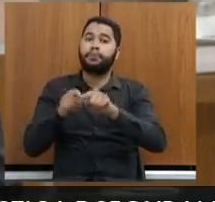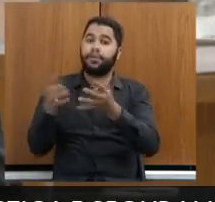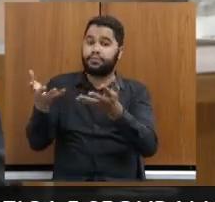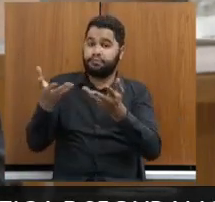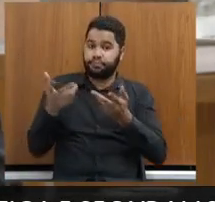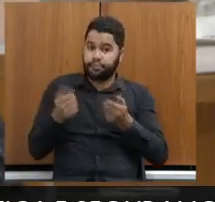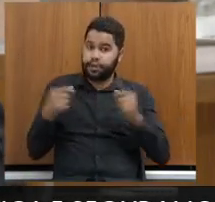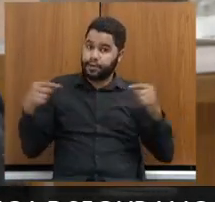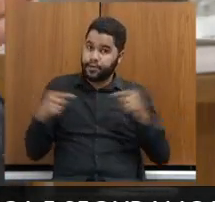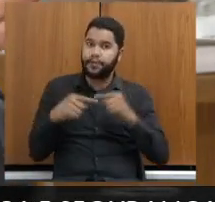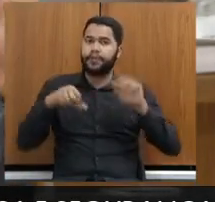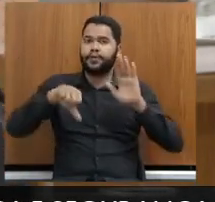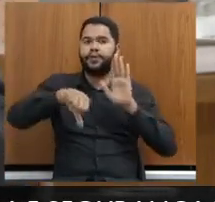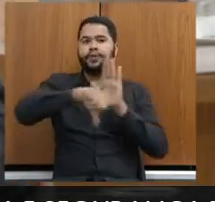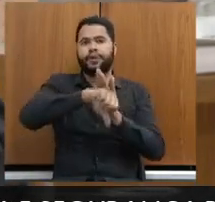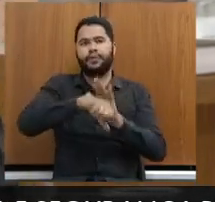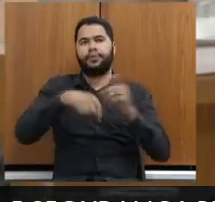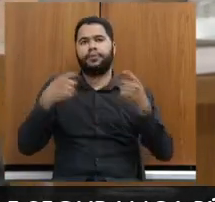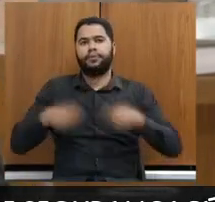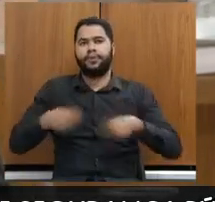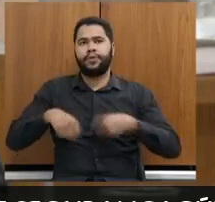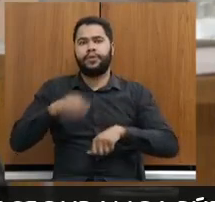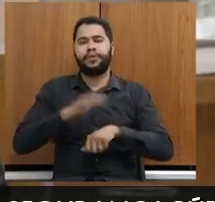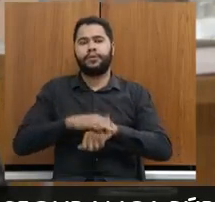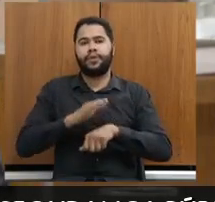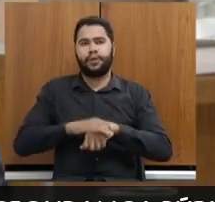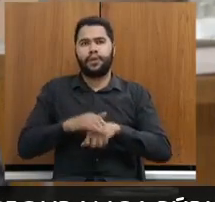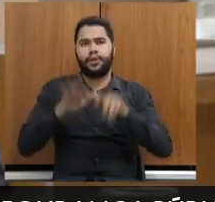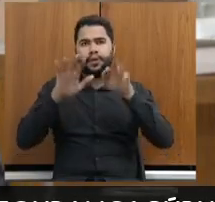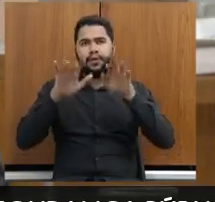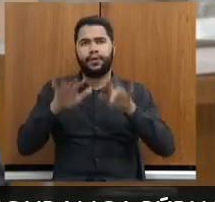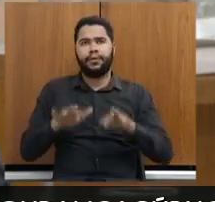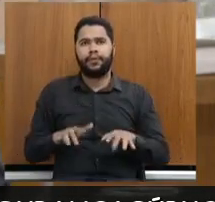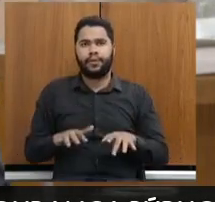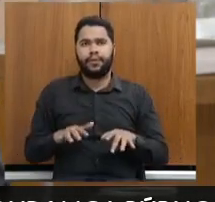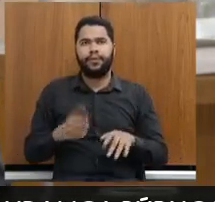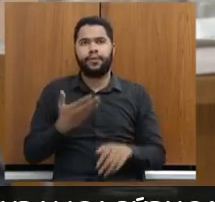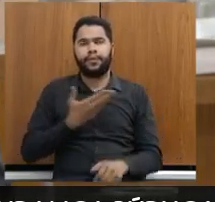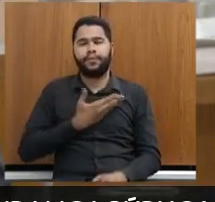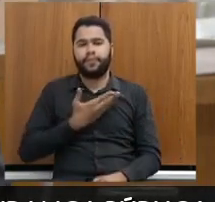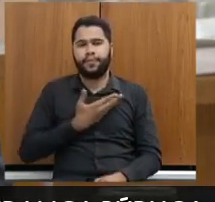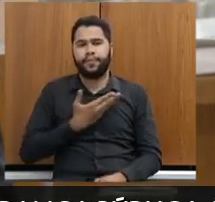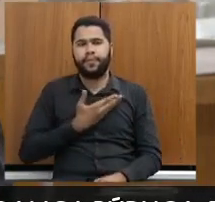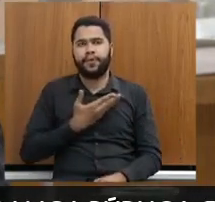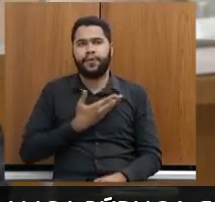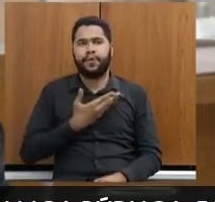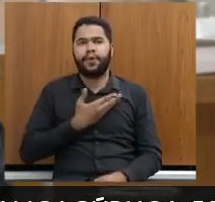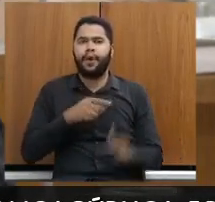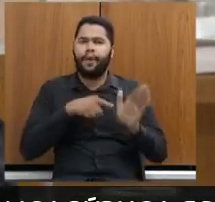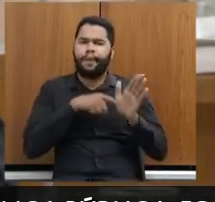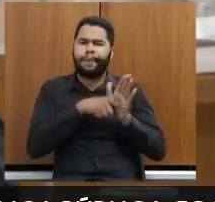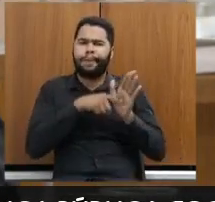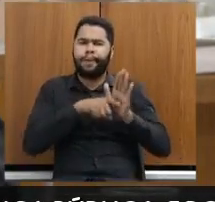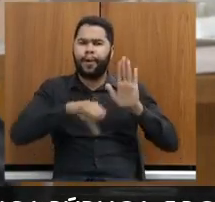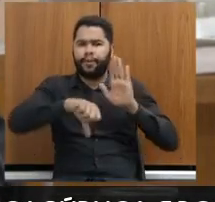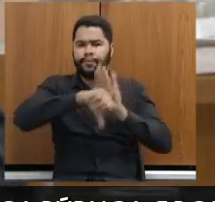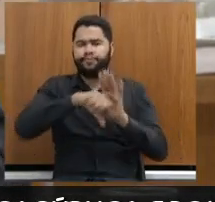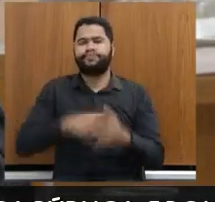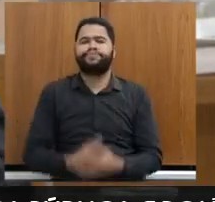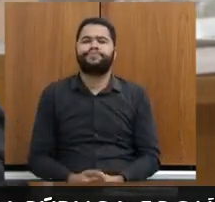tem que ser realmente é este laudo elaborado pelo seus colegas peritos criminais